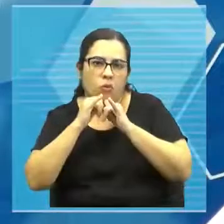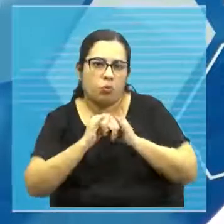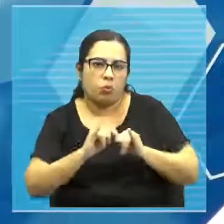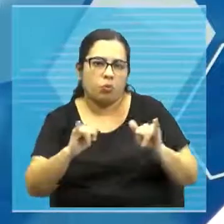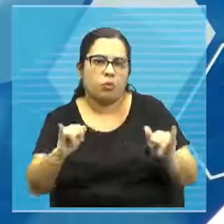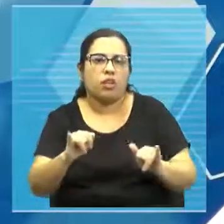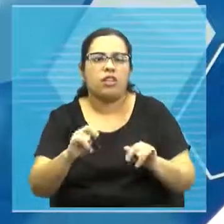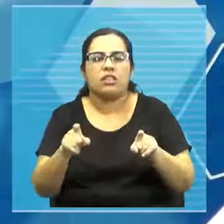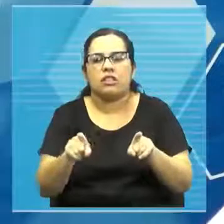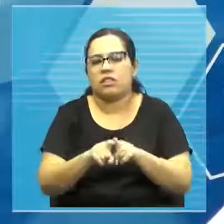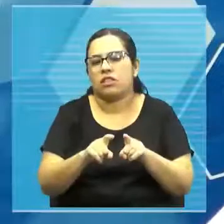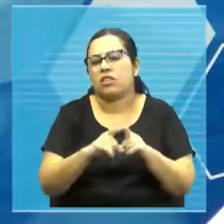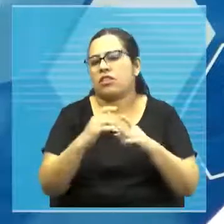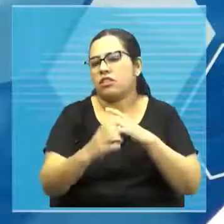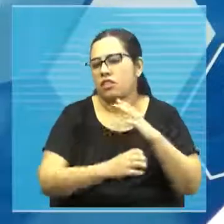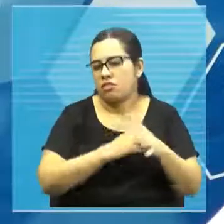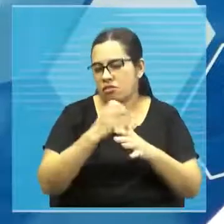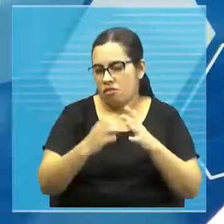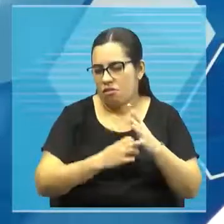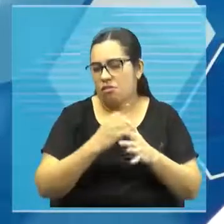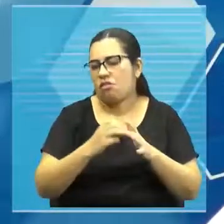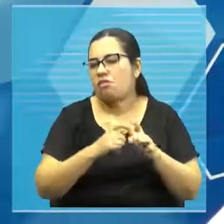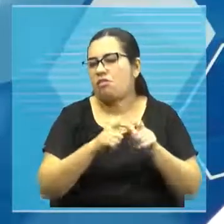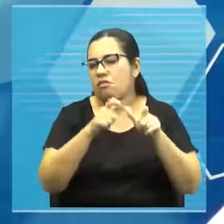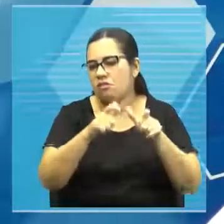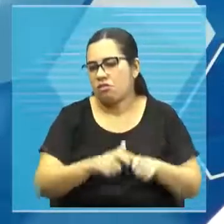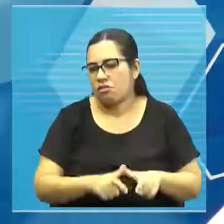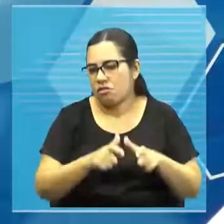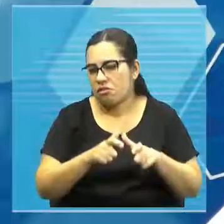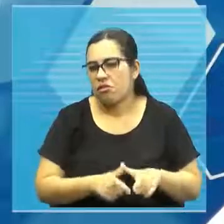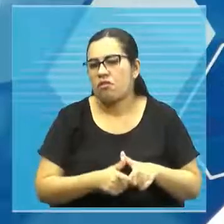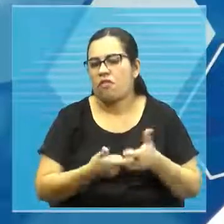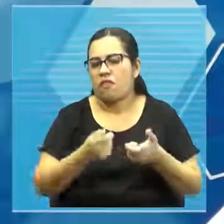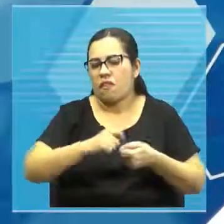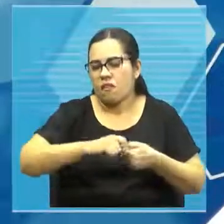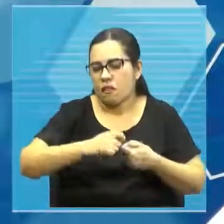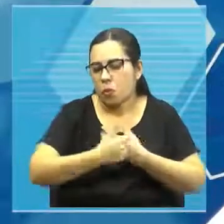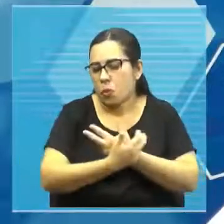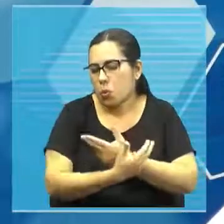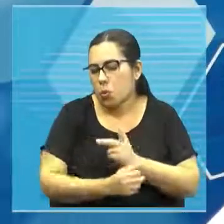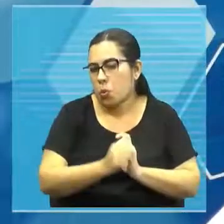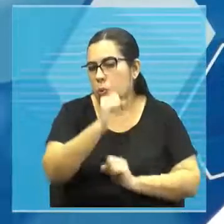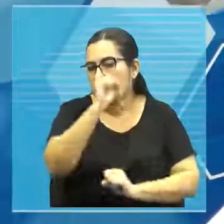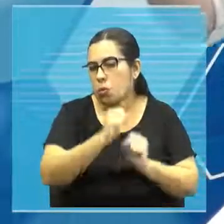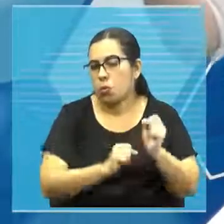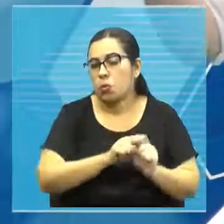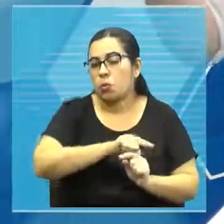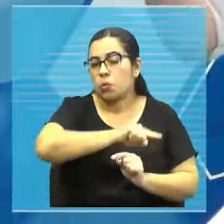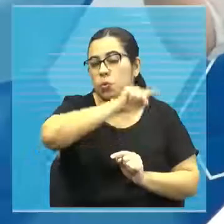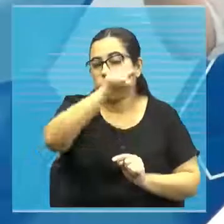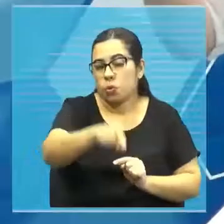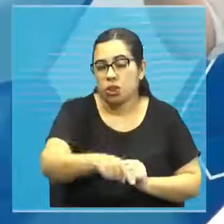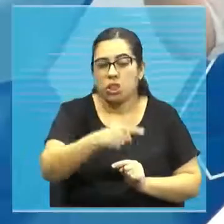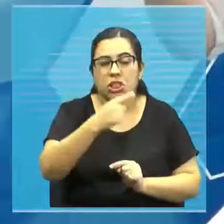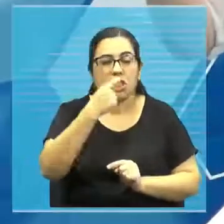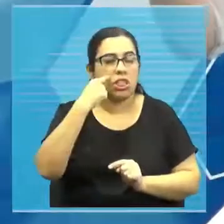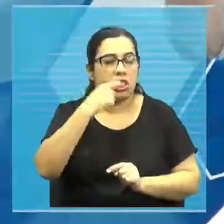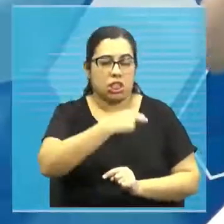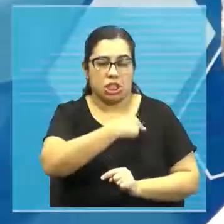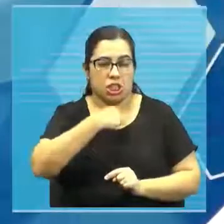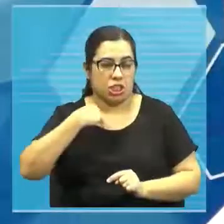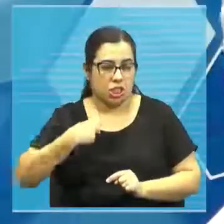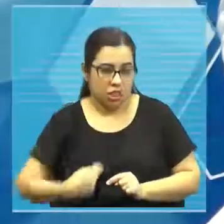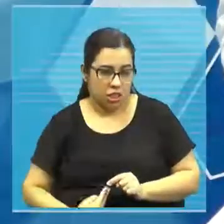hoje é as empresas podem estar os setores produtivos a produção em lá na China